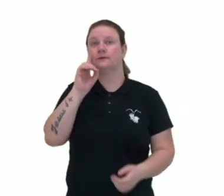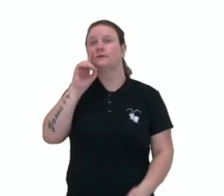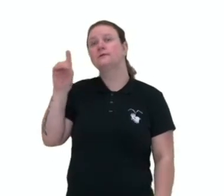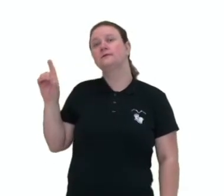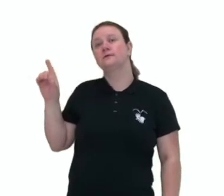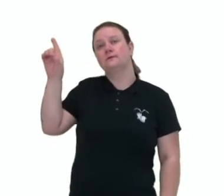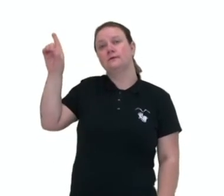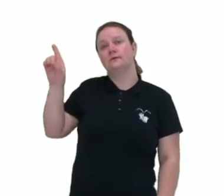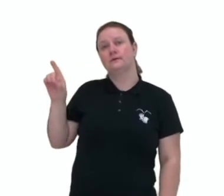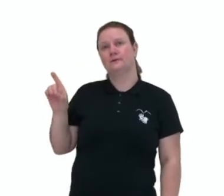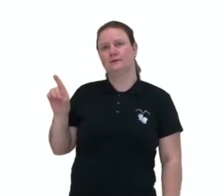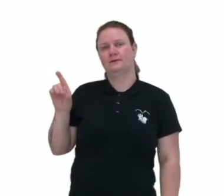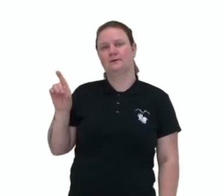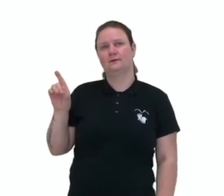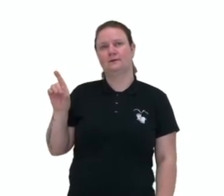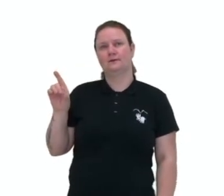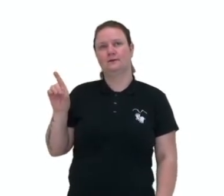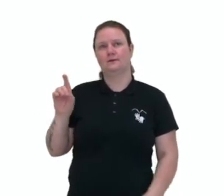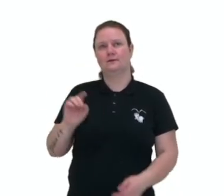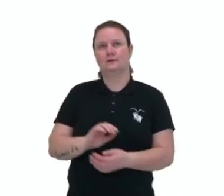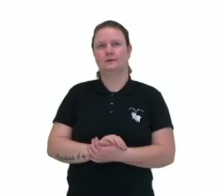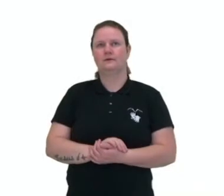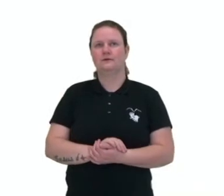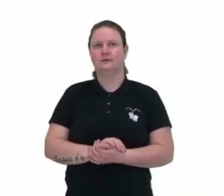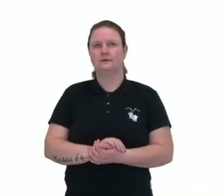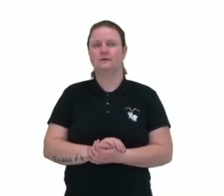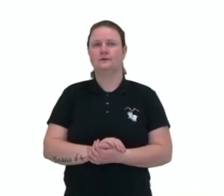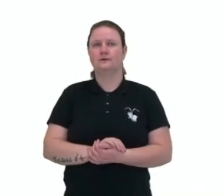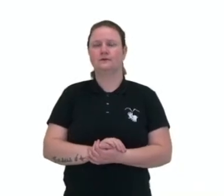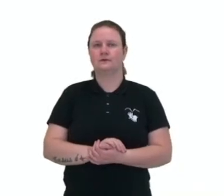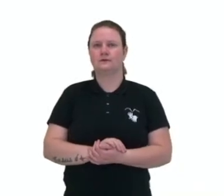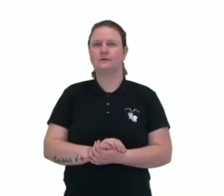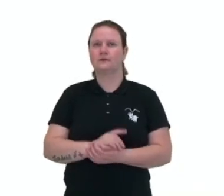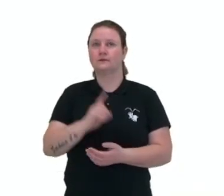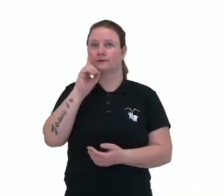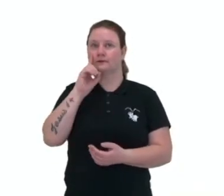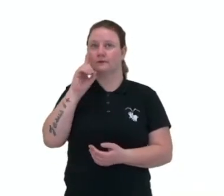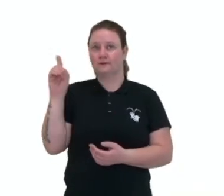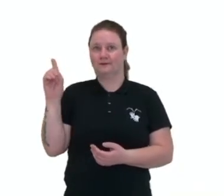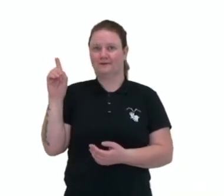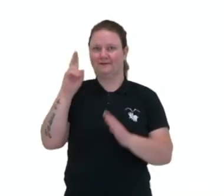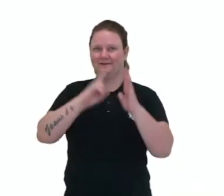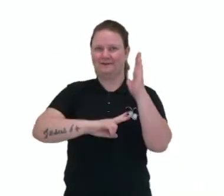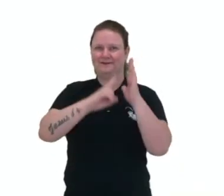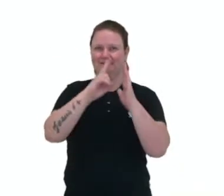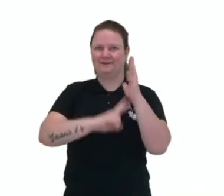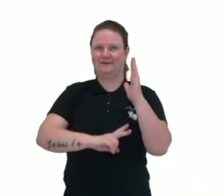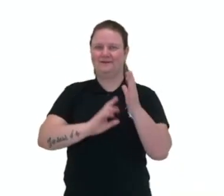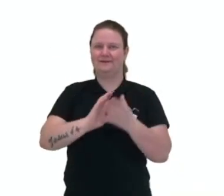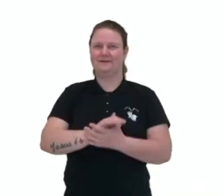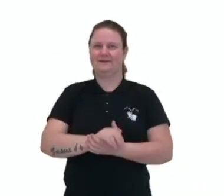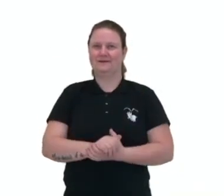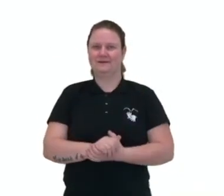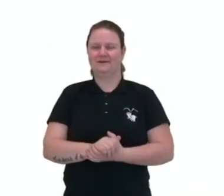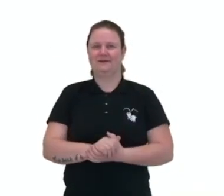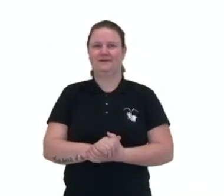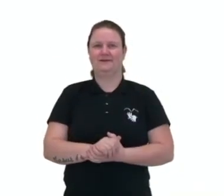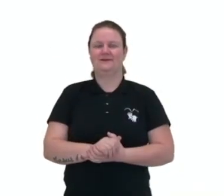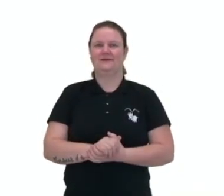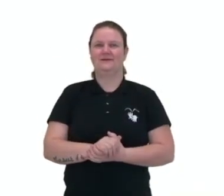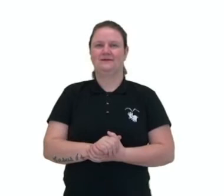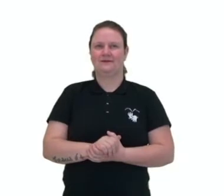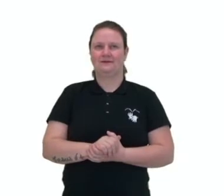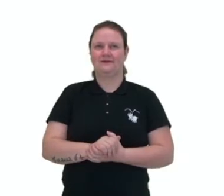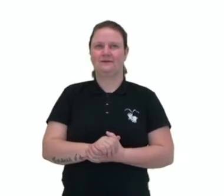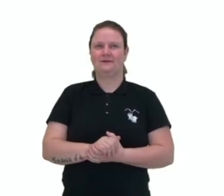Intertextualidade é um recurso realizado entre textos, ou seja, é a influência e relação que um estabelece